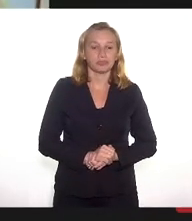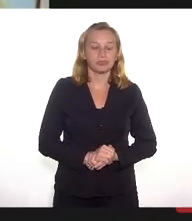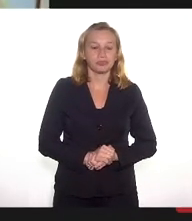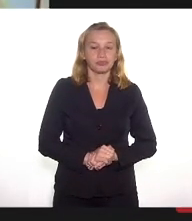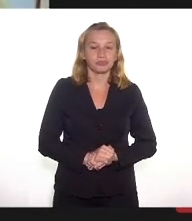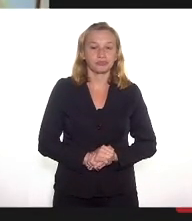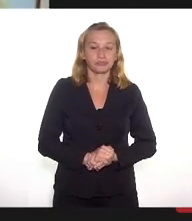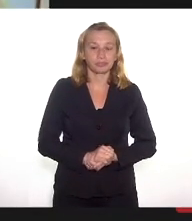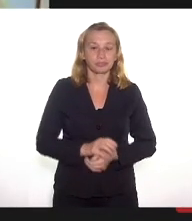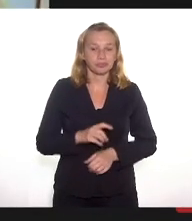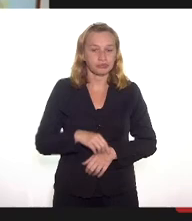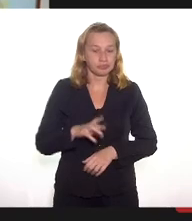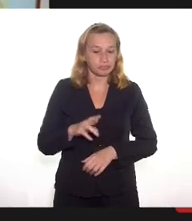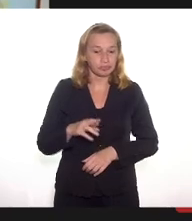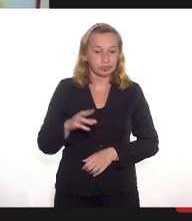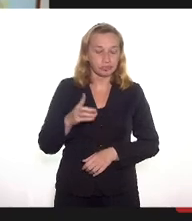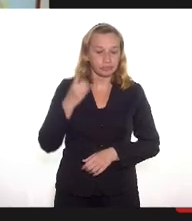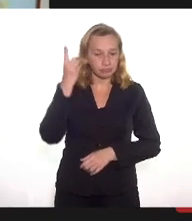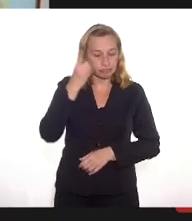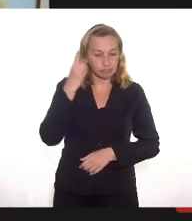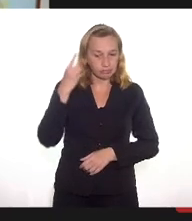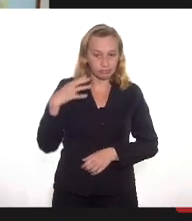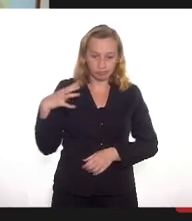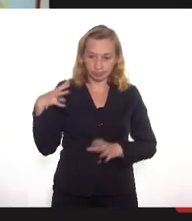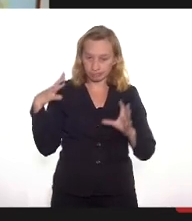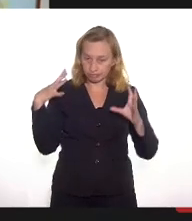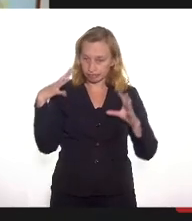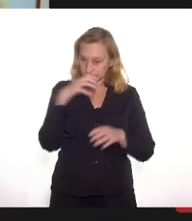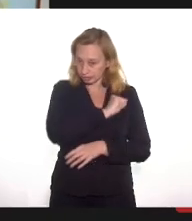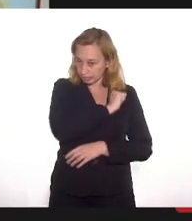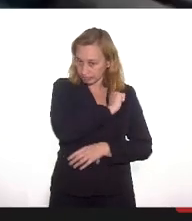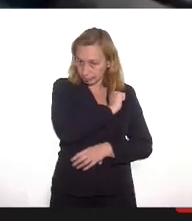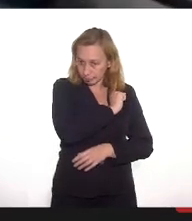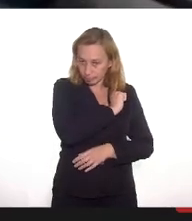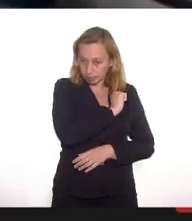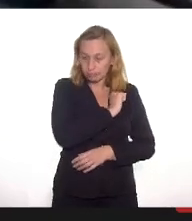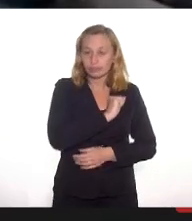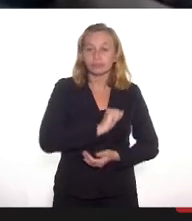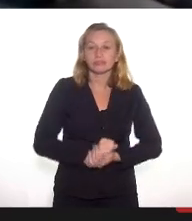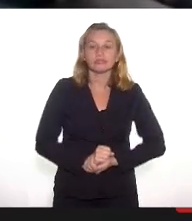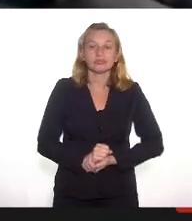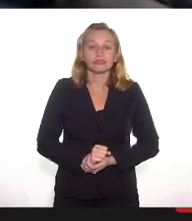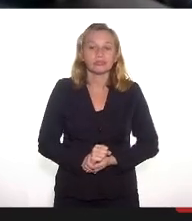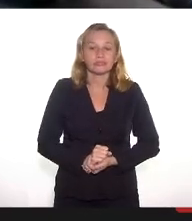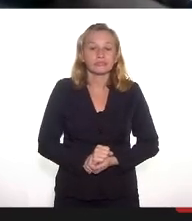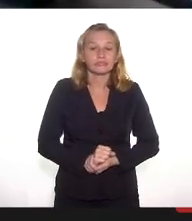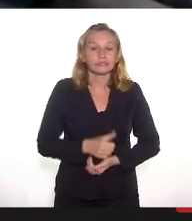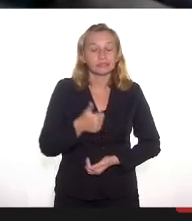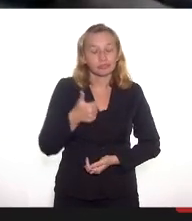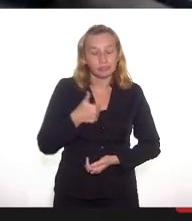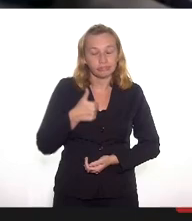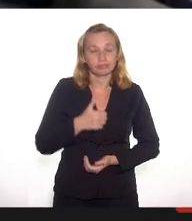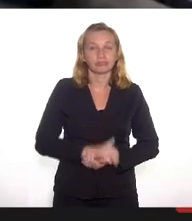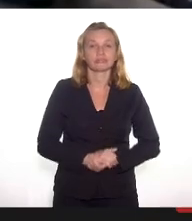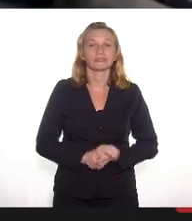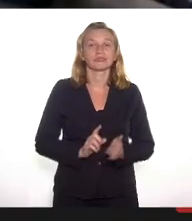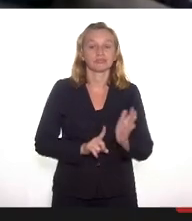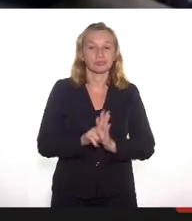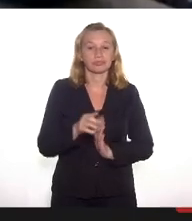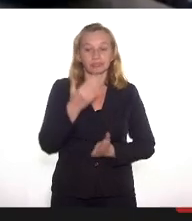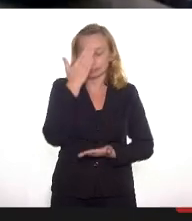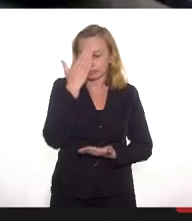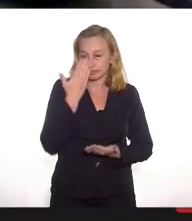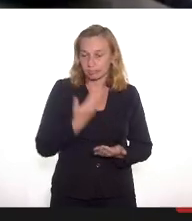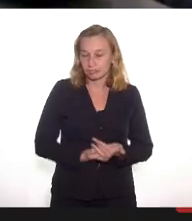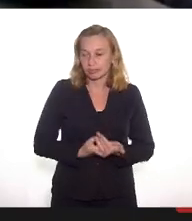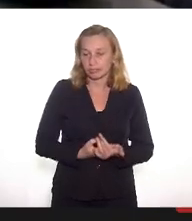o meu telefone deve estar eu vou tentar sempre rápido né realização estão deixar a primeira perguntada a gente